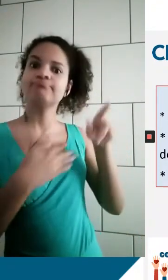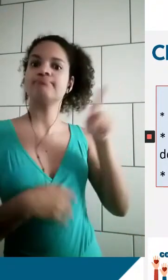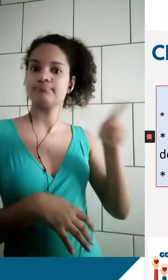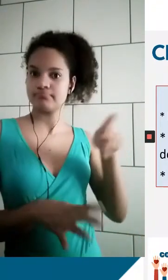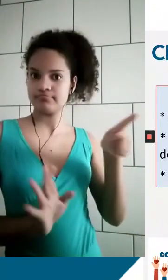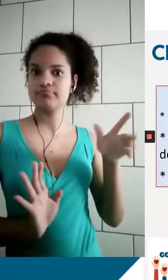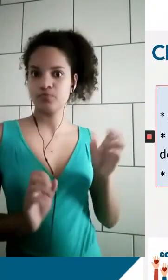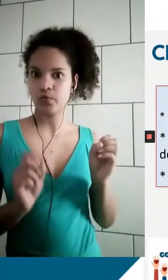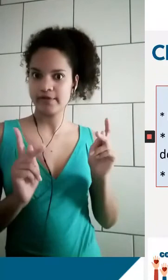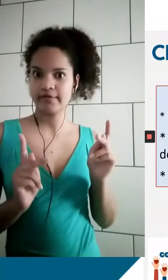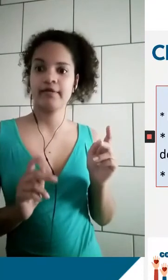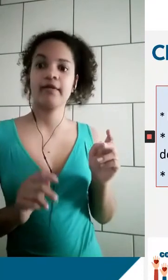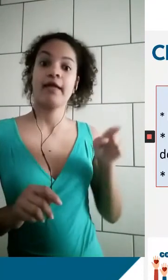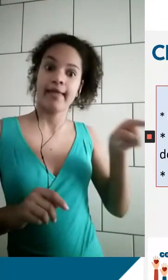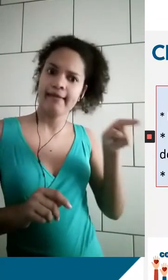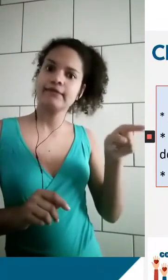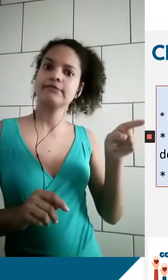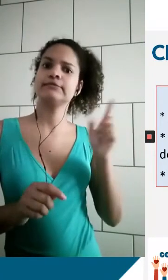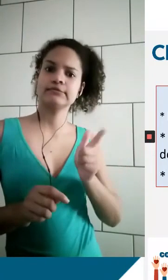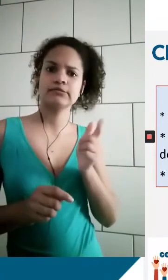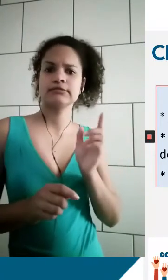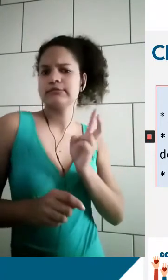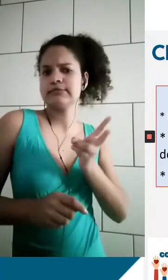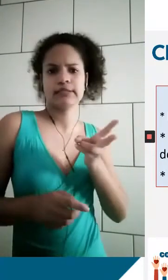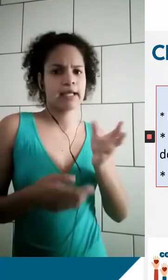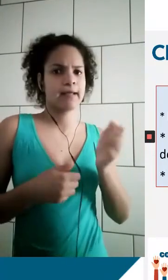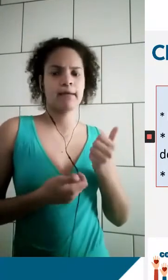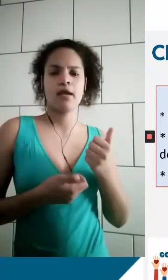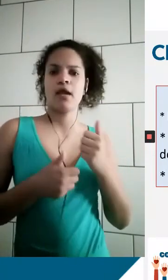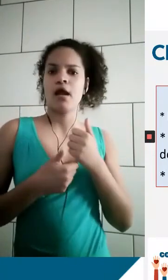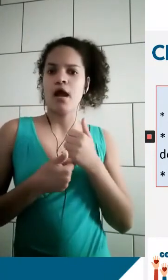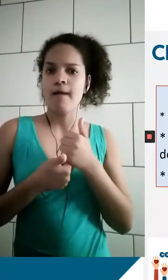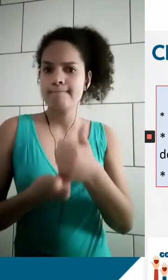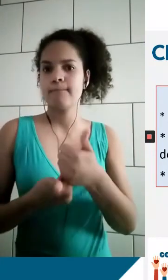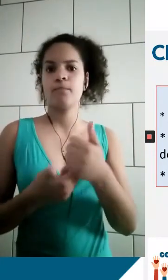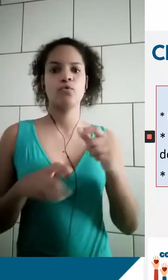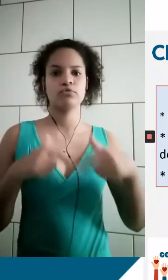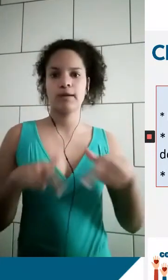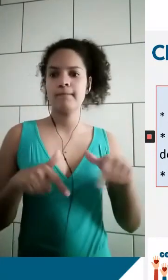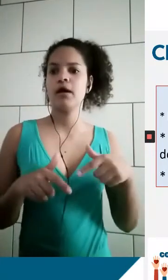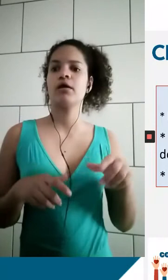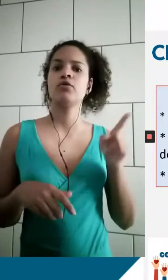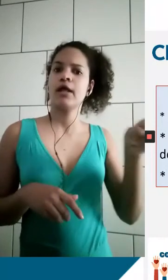ser tiradas com os seus mediadores, que vêm dando um apoio a esse trabalho, vem